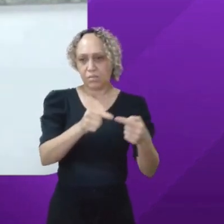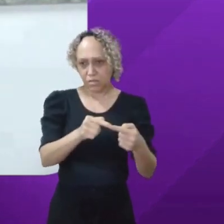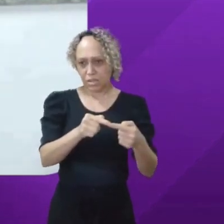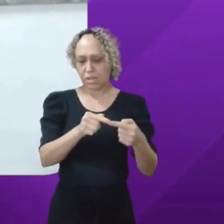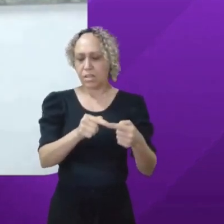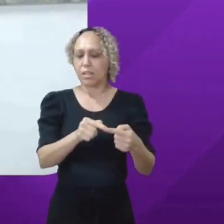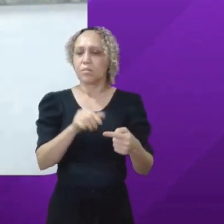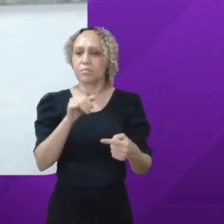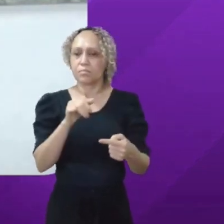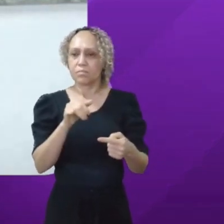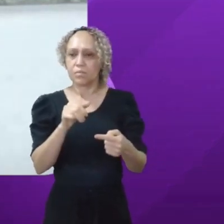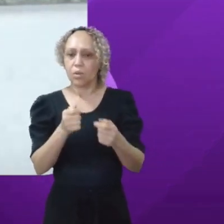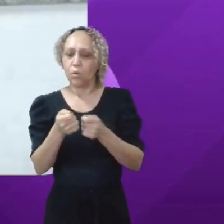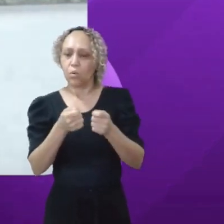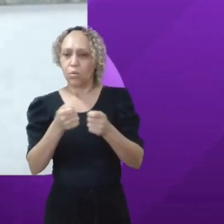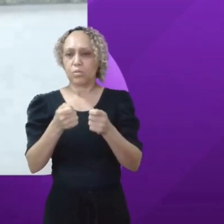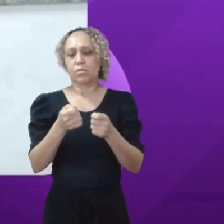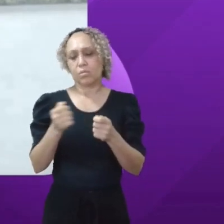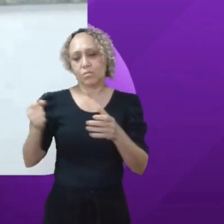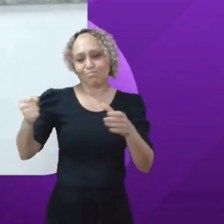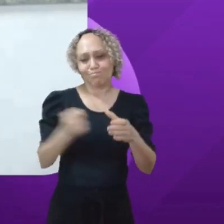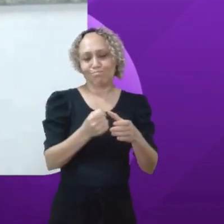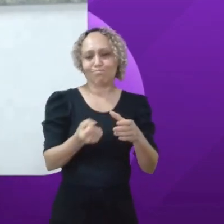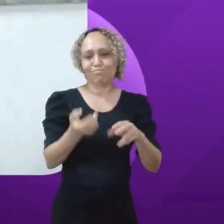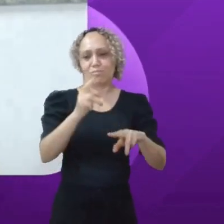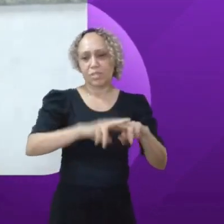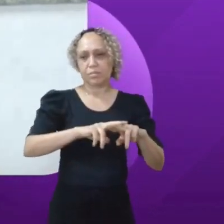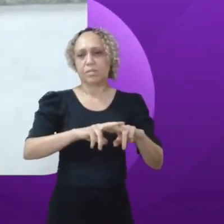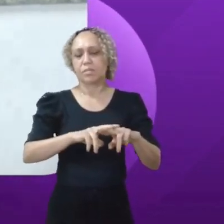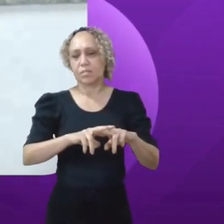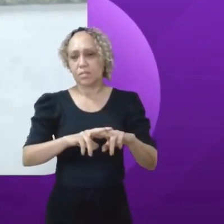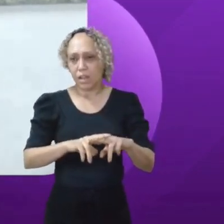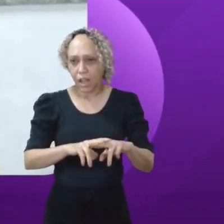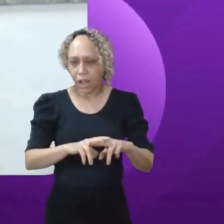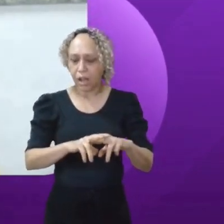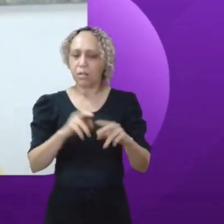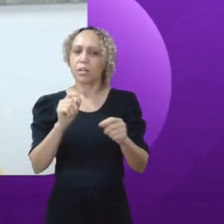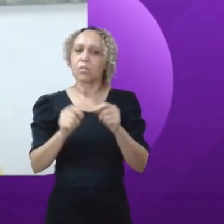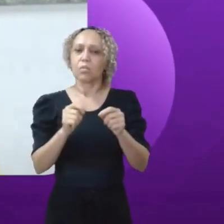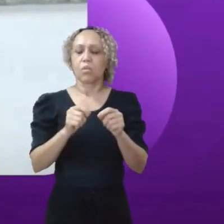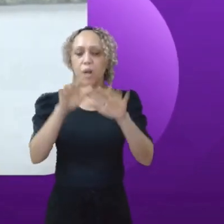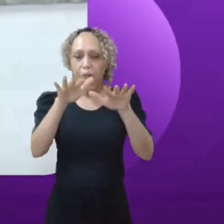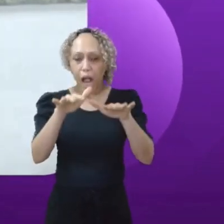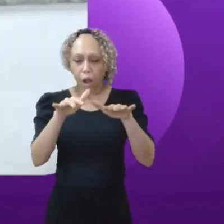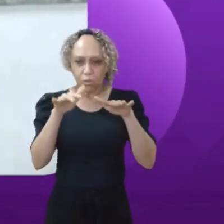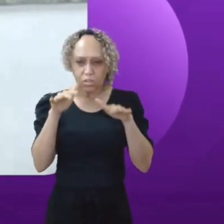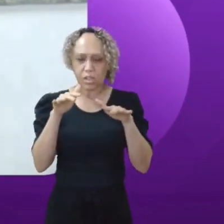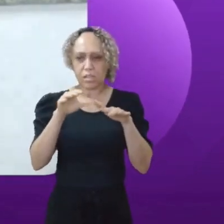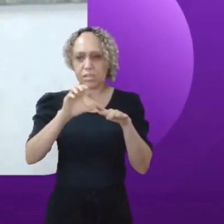das vagas no sistema prisional, qualificando a ambiência da audiência de custódia, apresentando